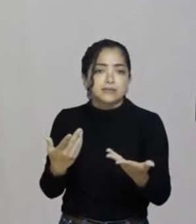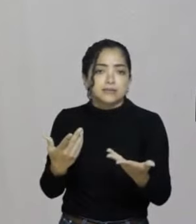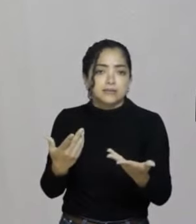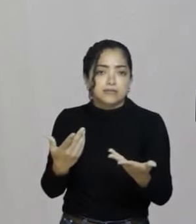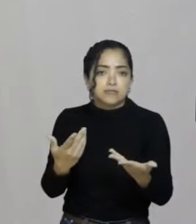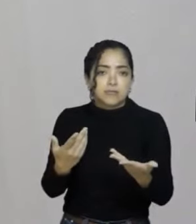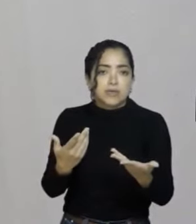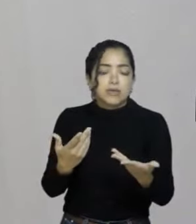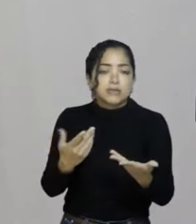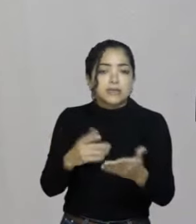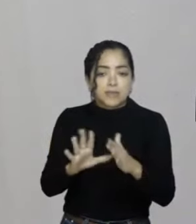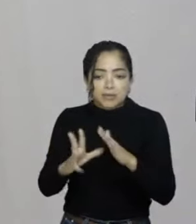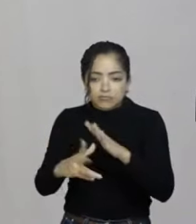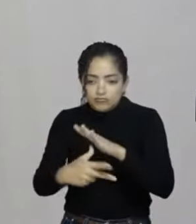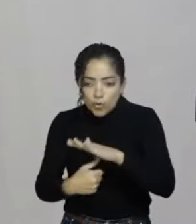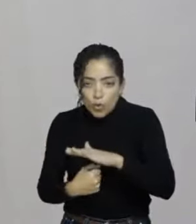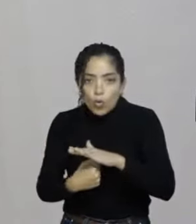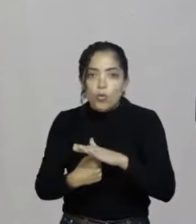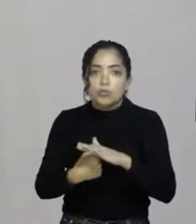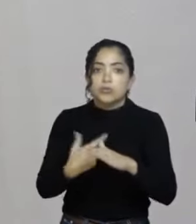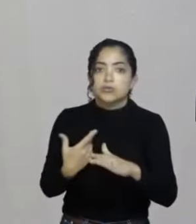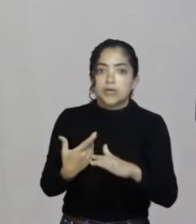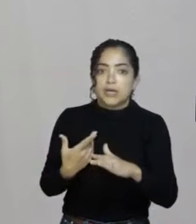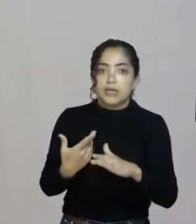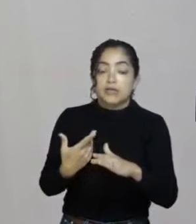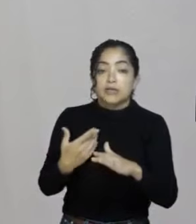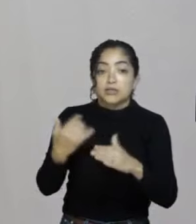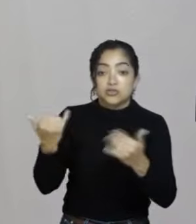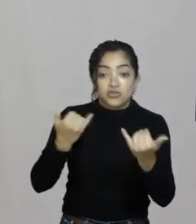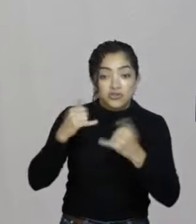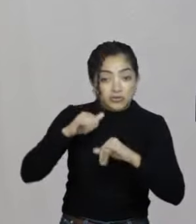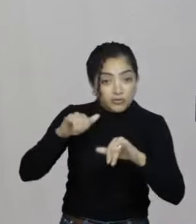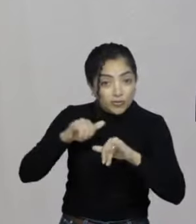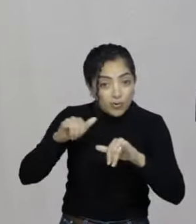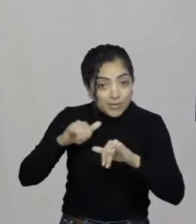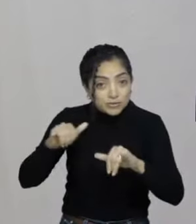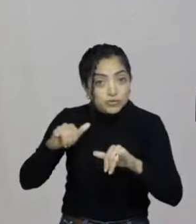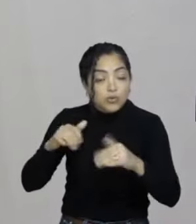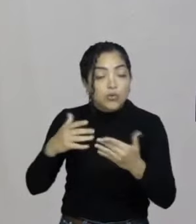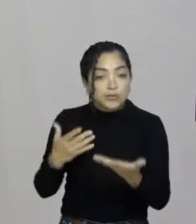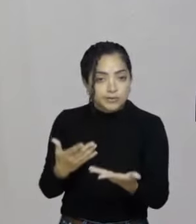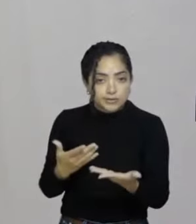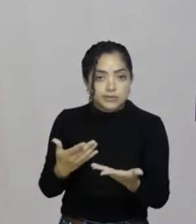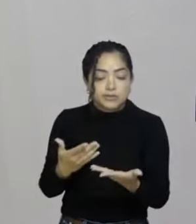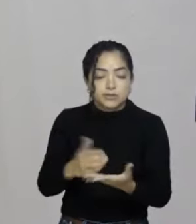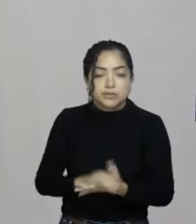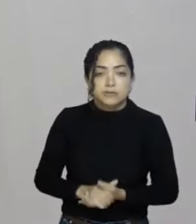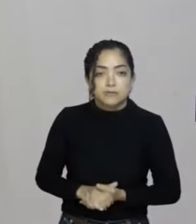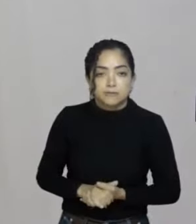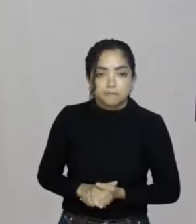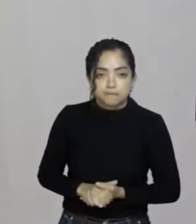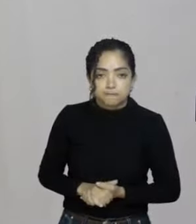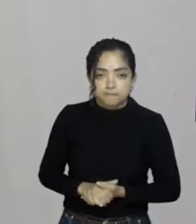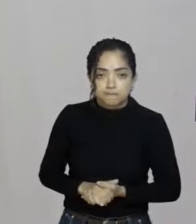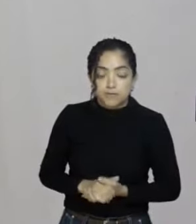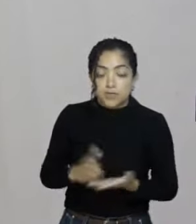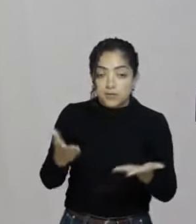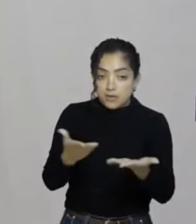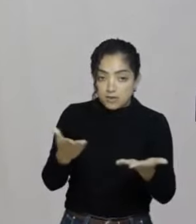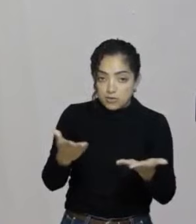sequestro de dados né com muito tem acontecido com pedido de resgate enfim e agora